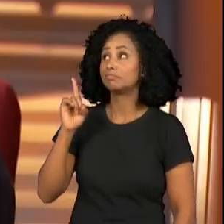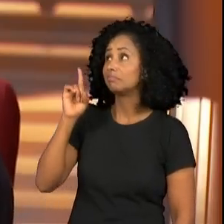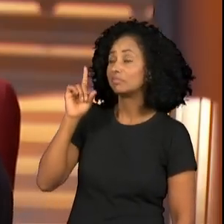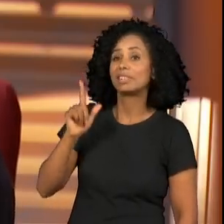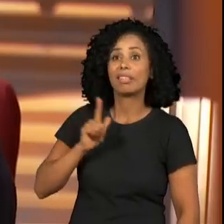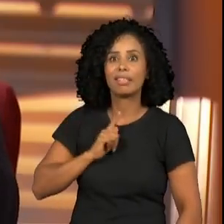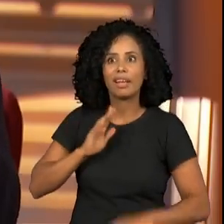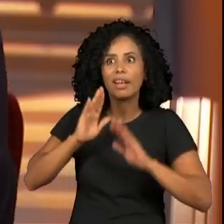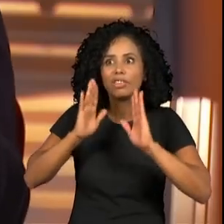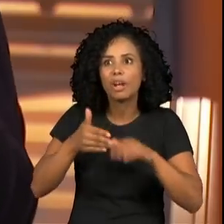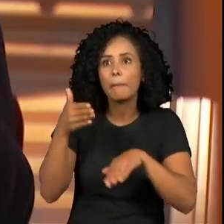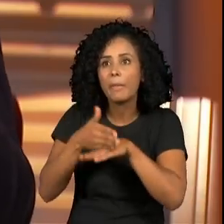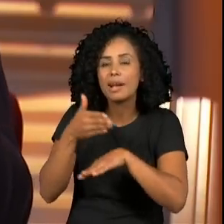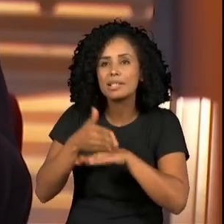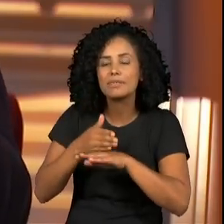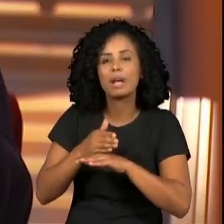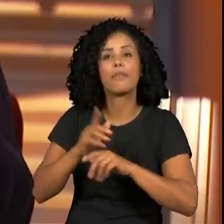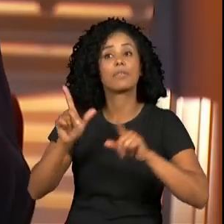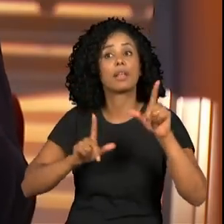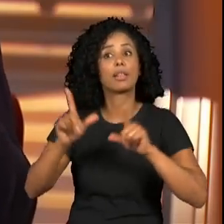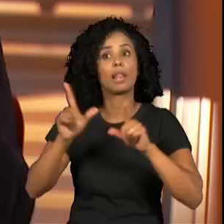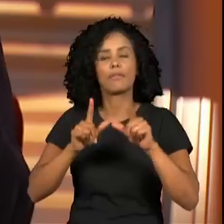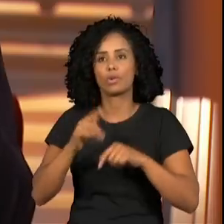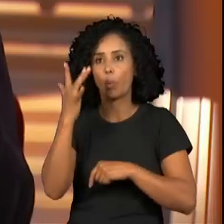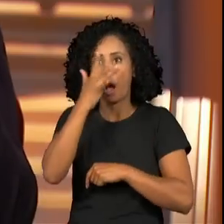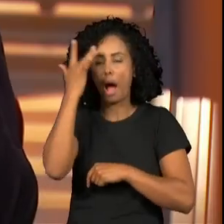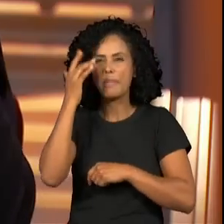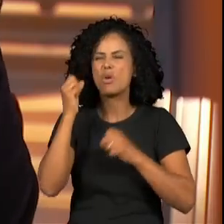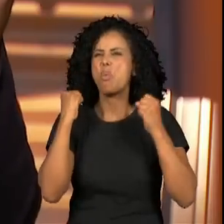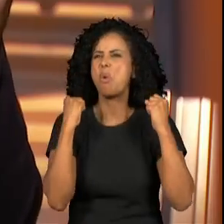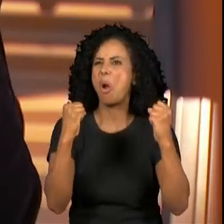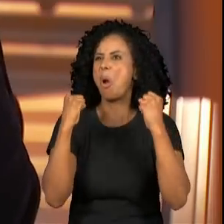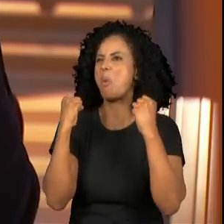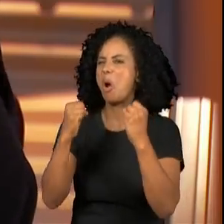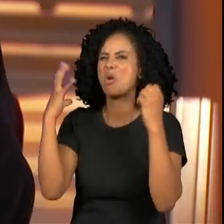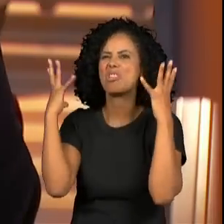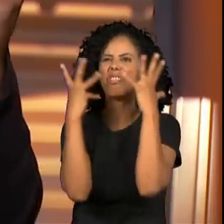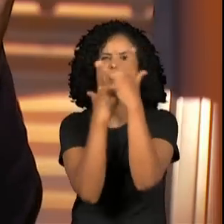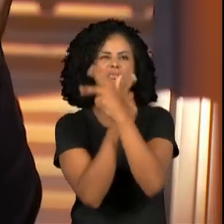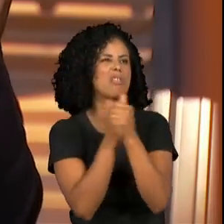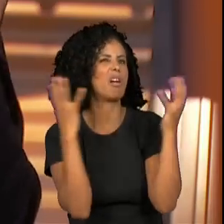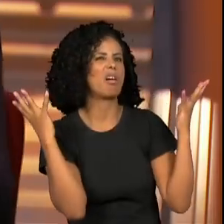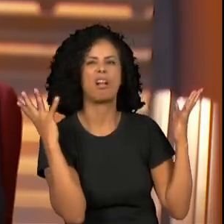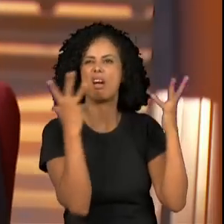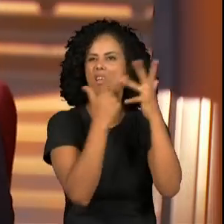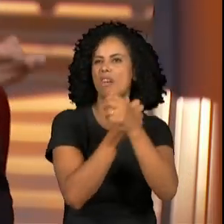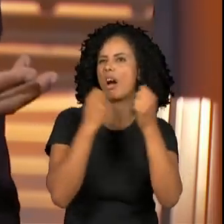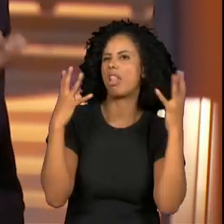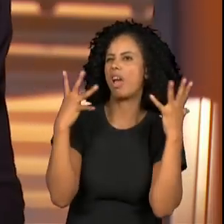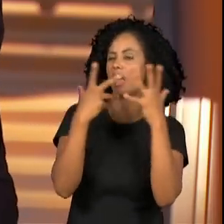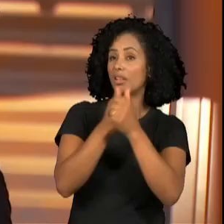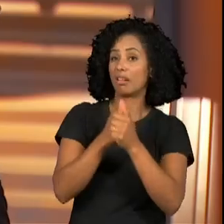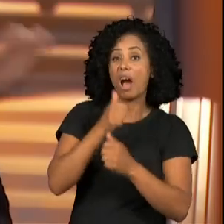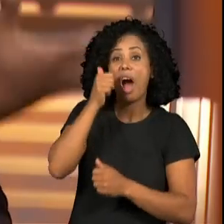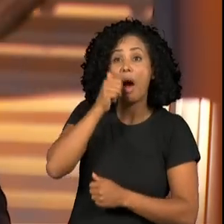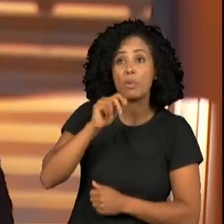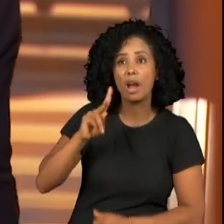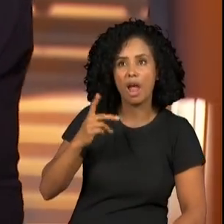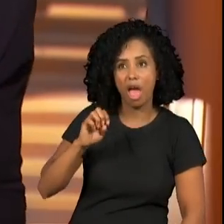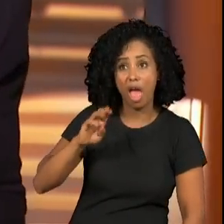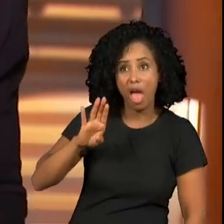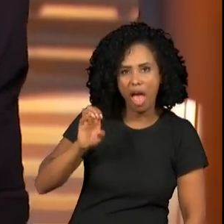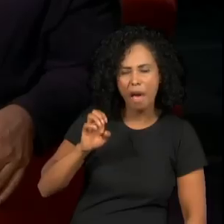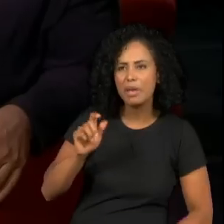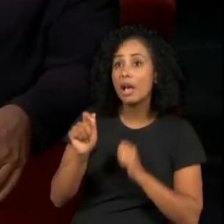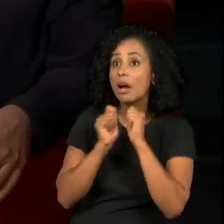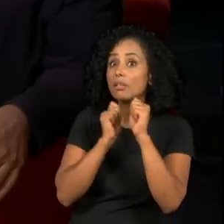Hebe e as pessoas na plateia gritando lindo, lindo, lindo. E a Hebe entrevistando ele. A Hebe, querida,